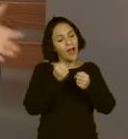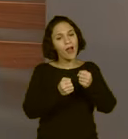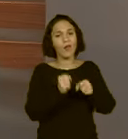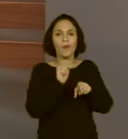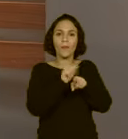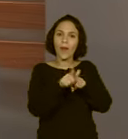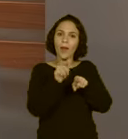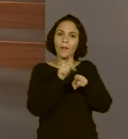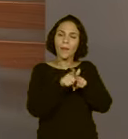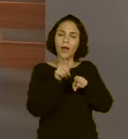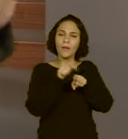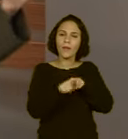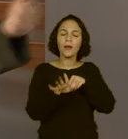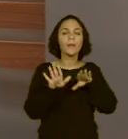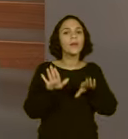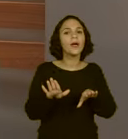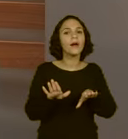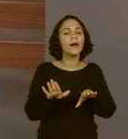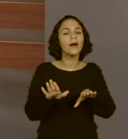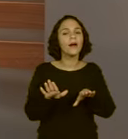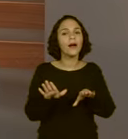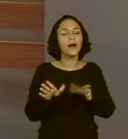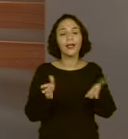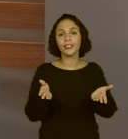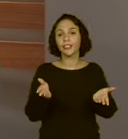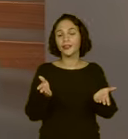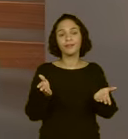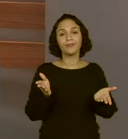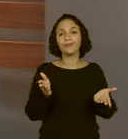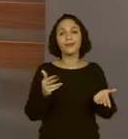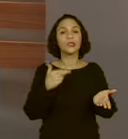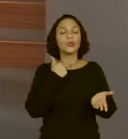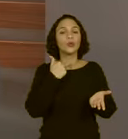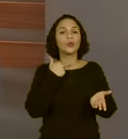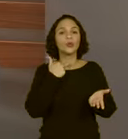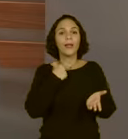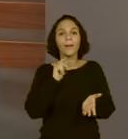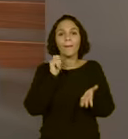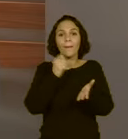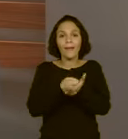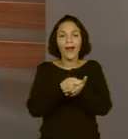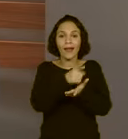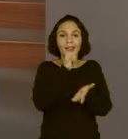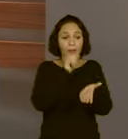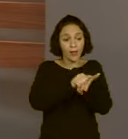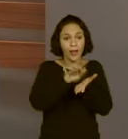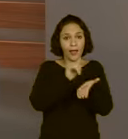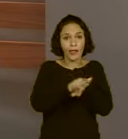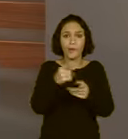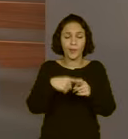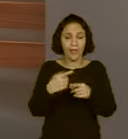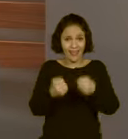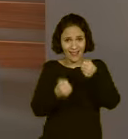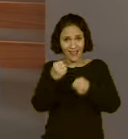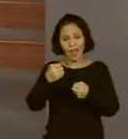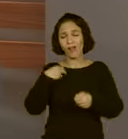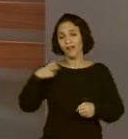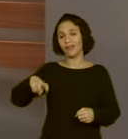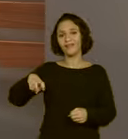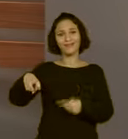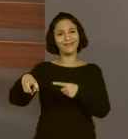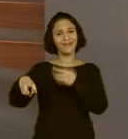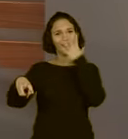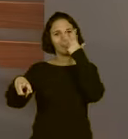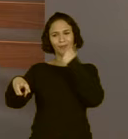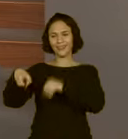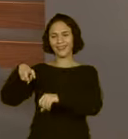carro, porém, ele não ajuda a pagar as despesas que o carro tem. Então, não adianta você ter um carro na garagem